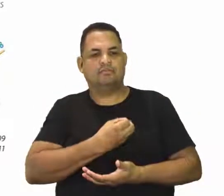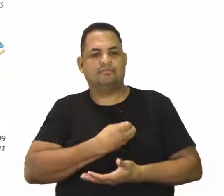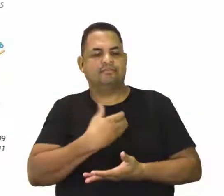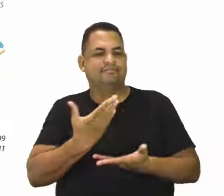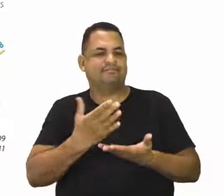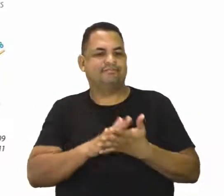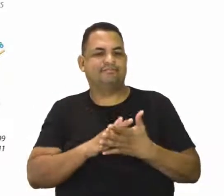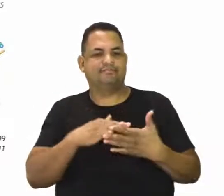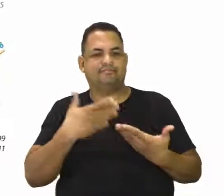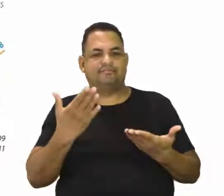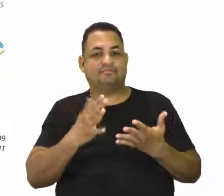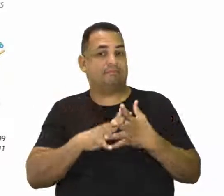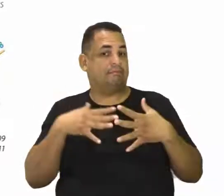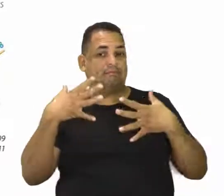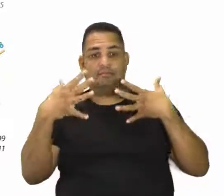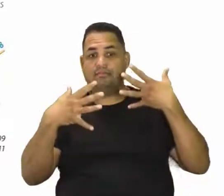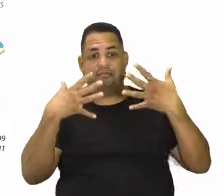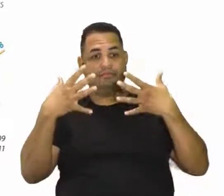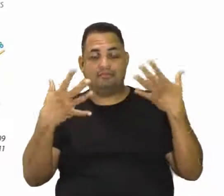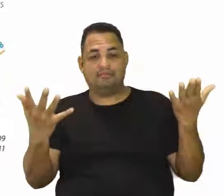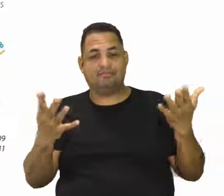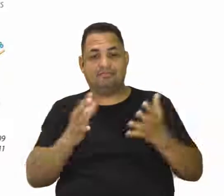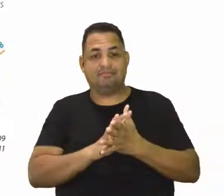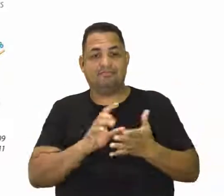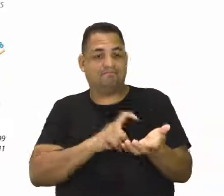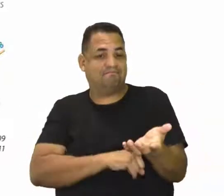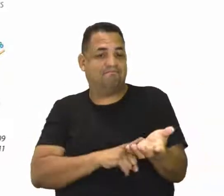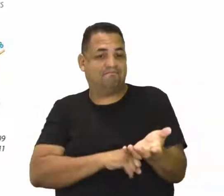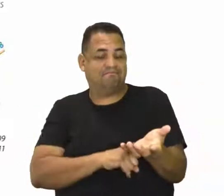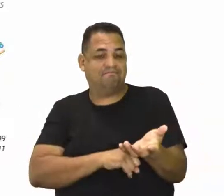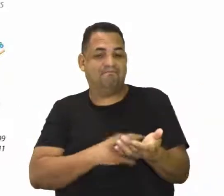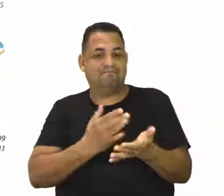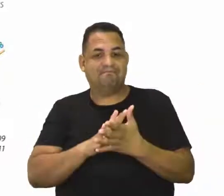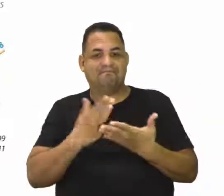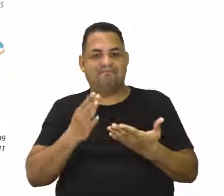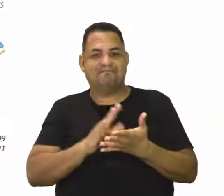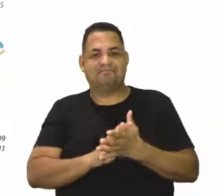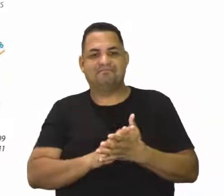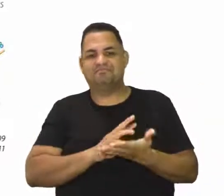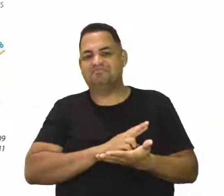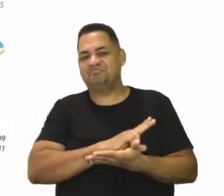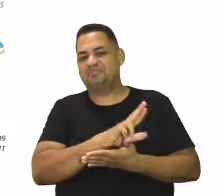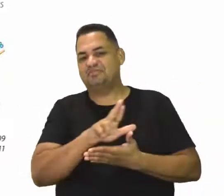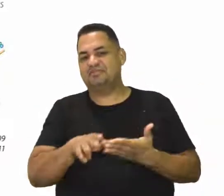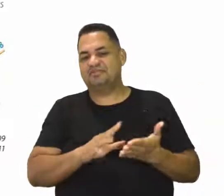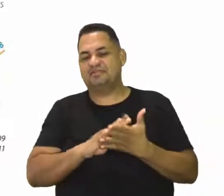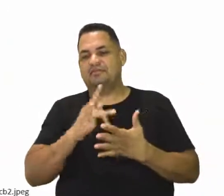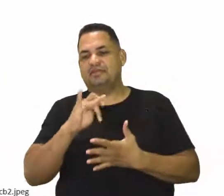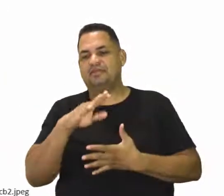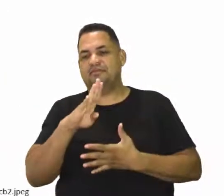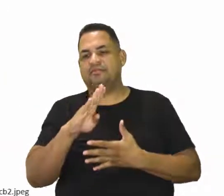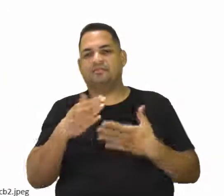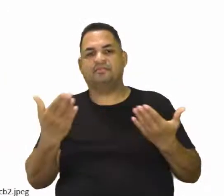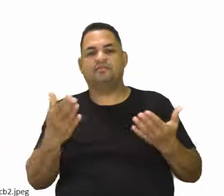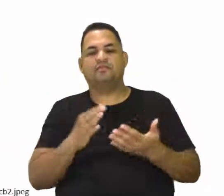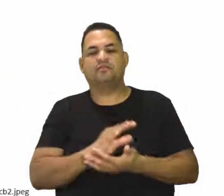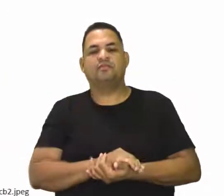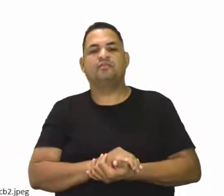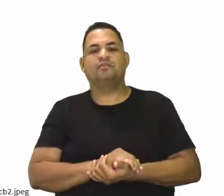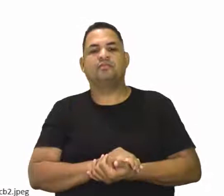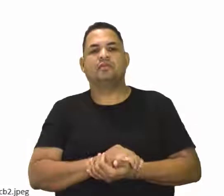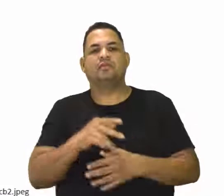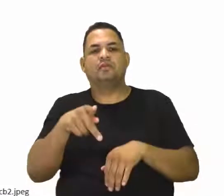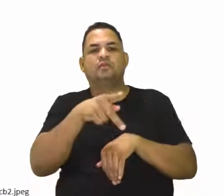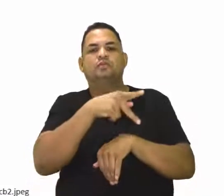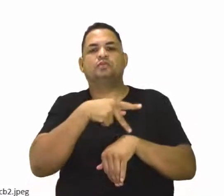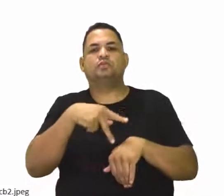sábio aí eu fiquei assustado eu fiquei nervoso é muito PIB vamos lá conheço